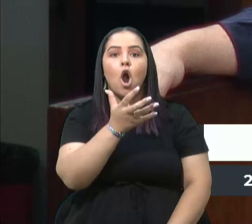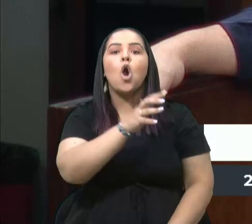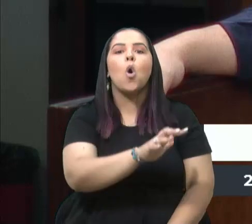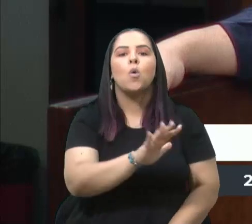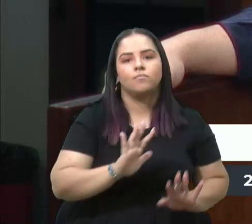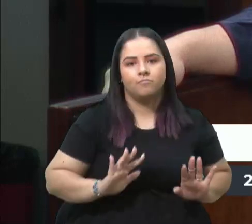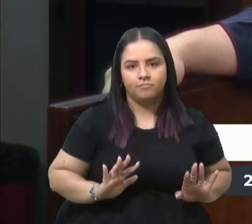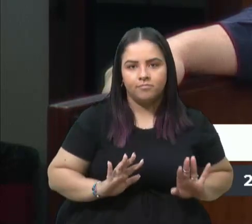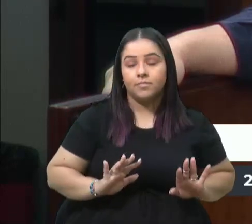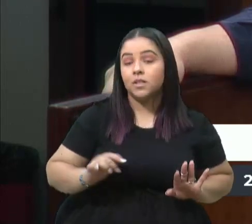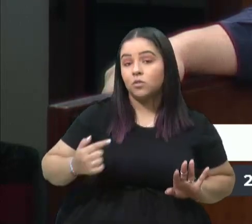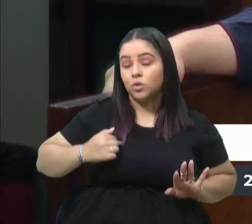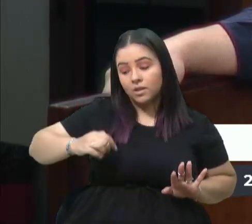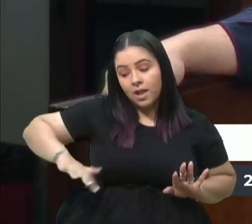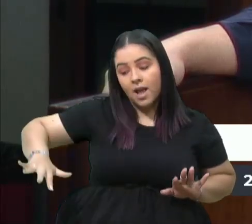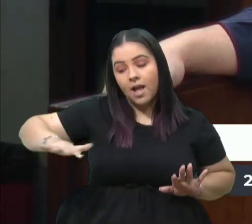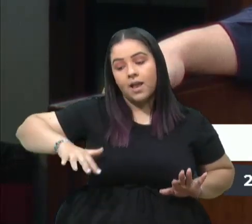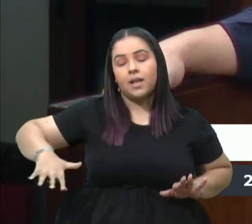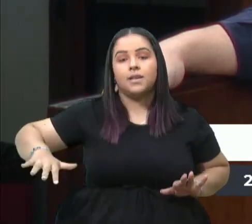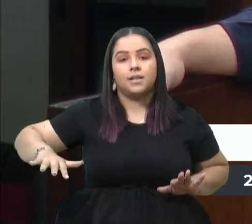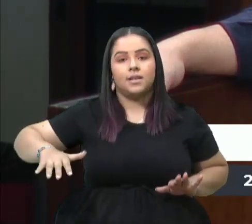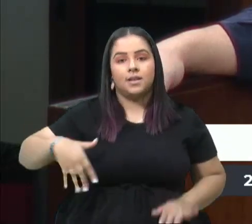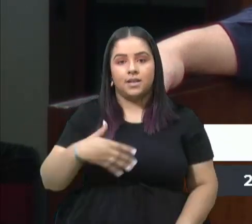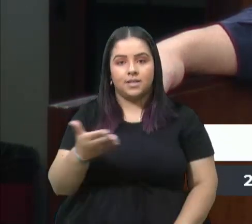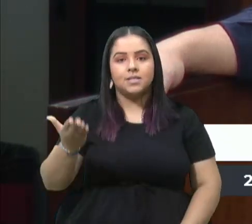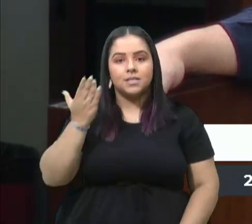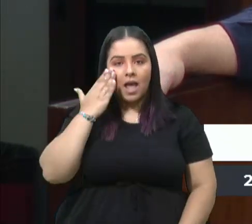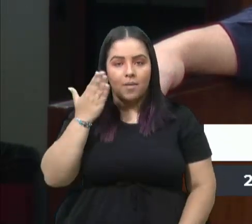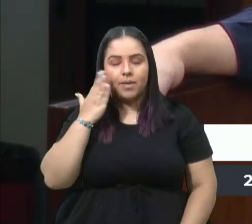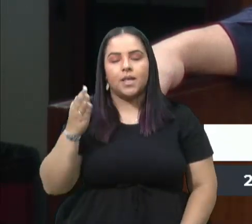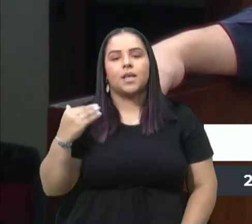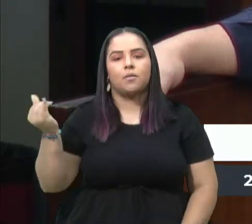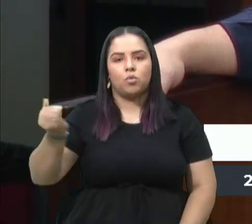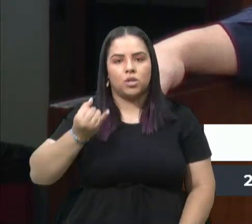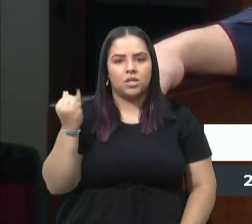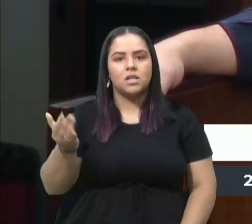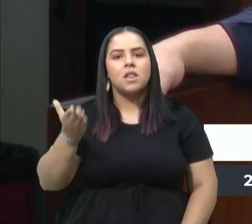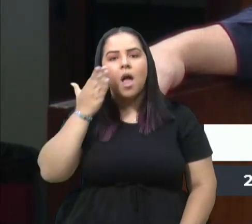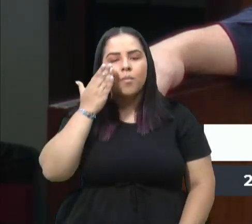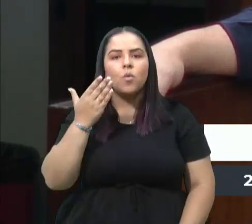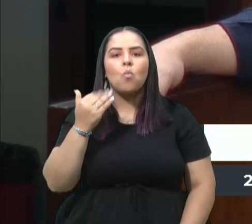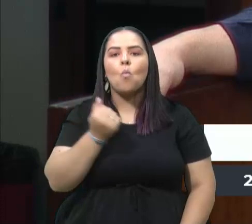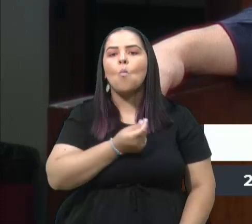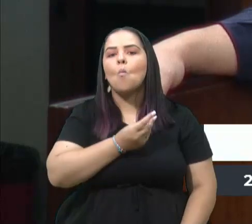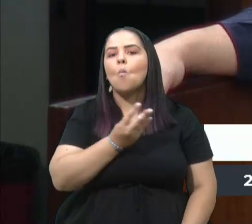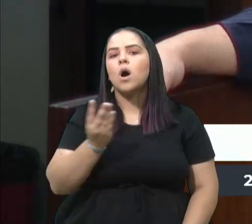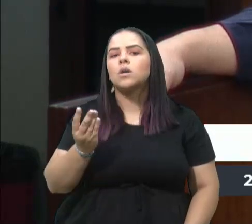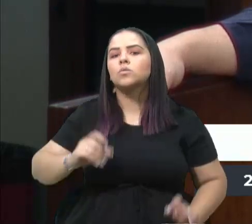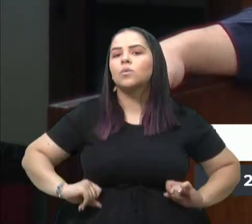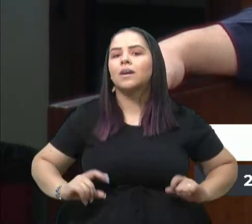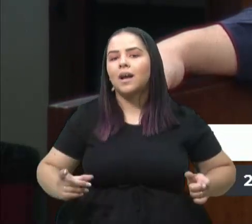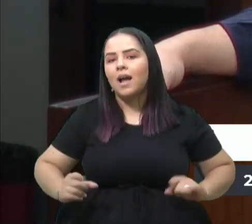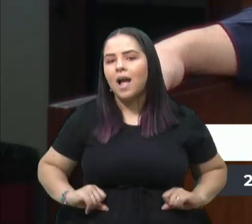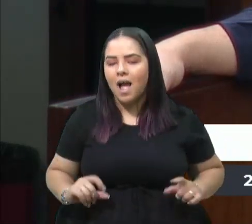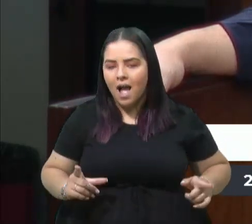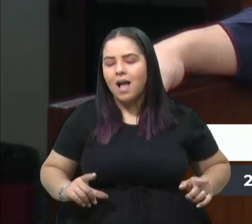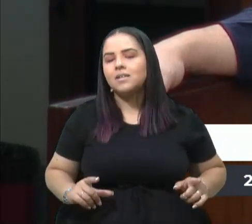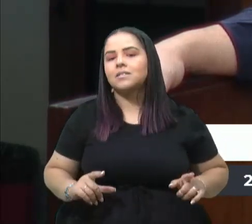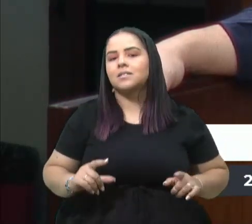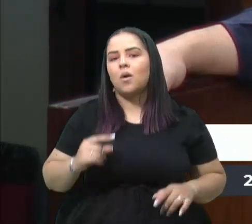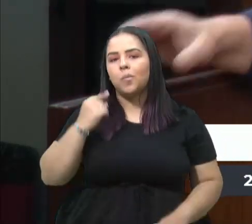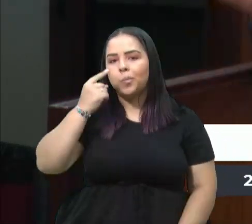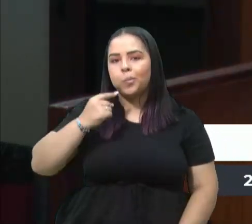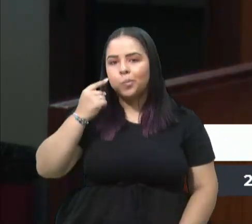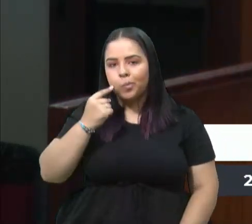sou do ramo do transporte, eu sei o quanto é importante, eu sei o quanto custa um pneu, quanto custa uma suspensão do veículo, o